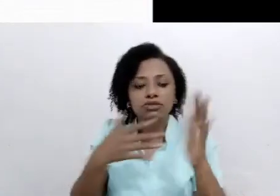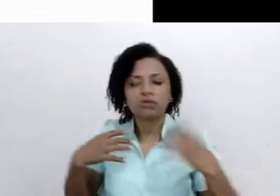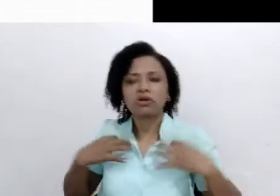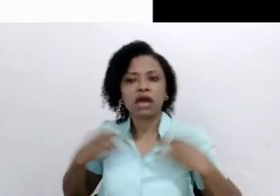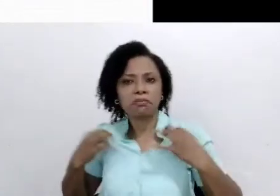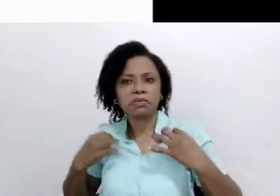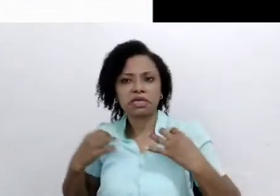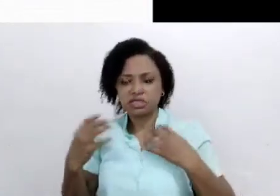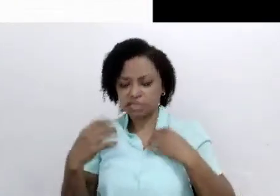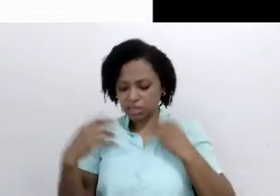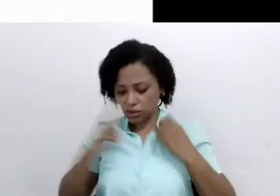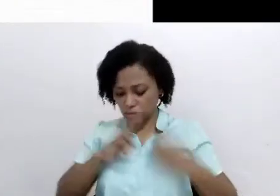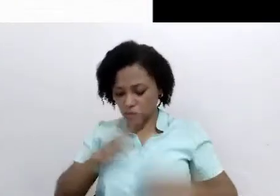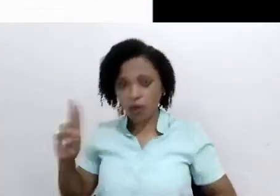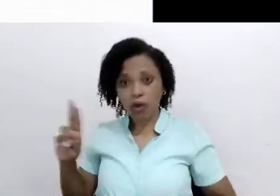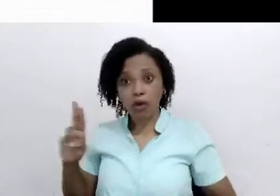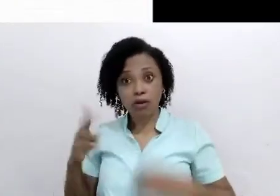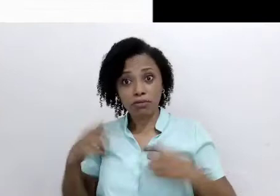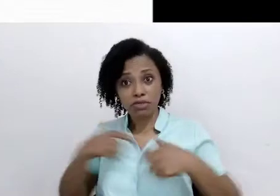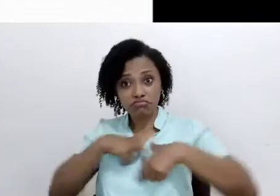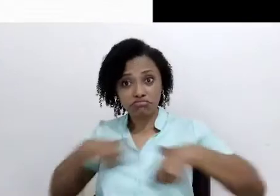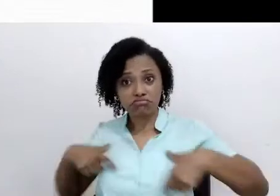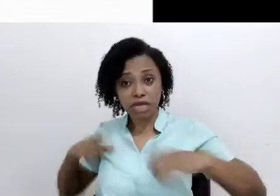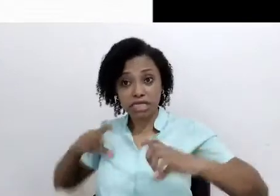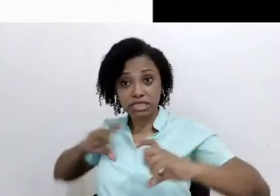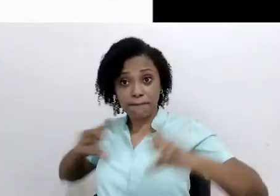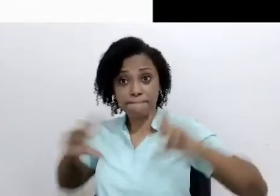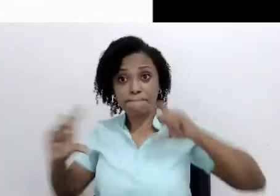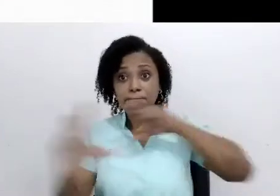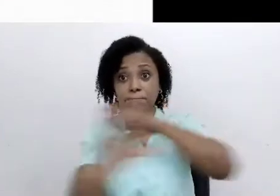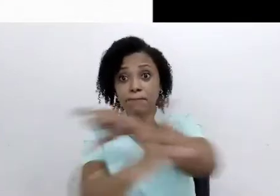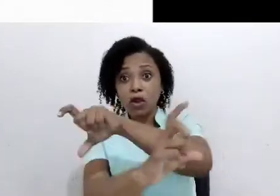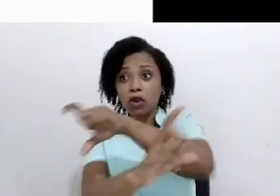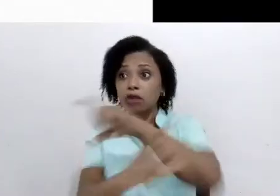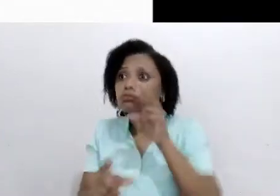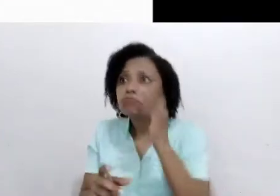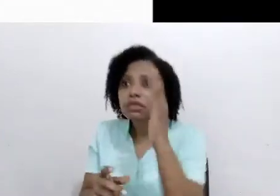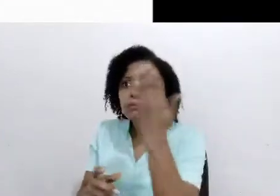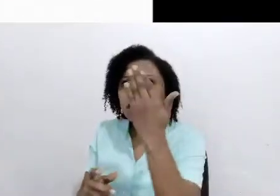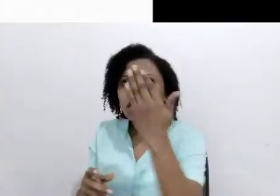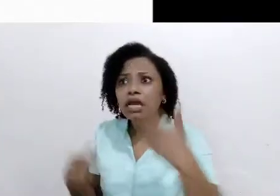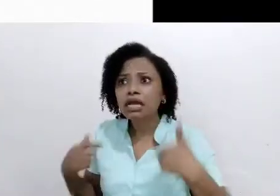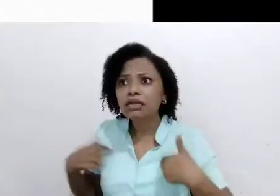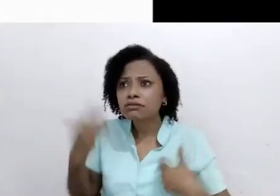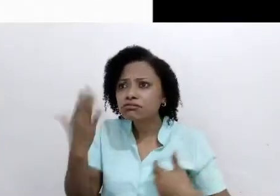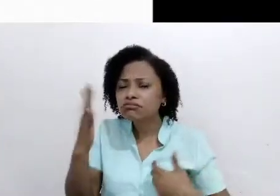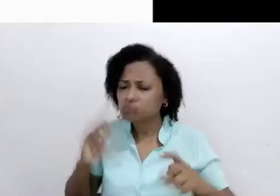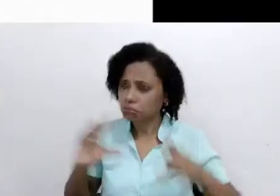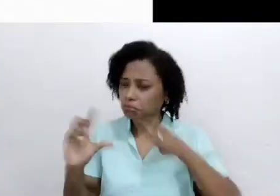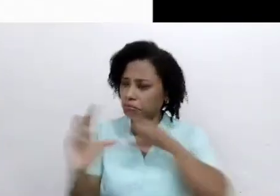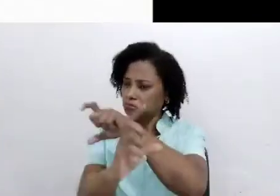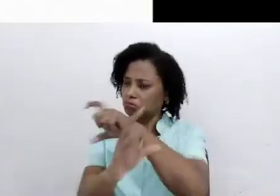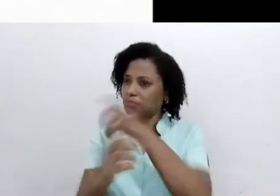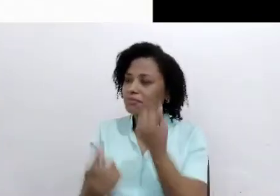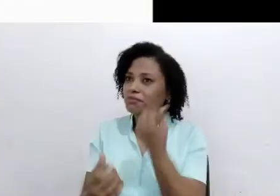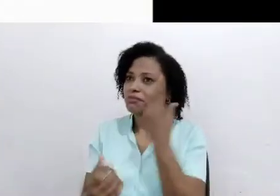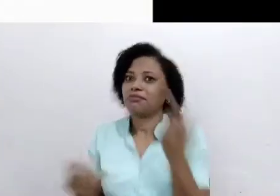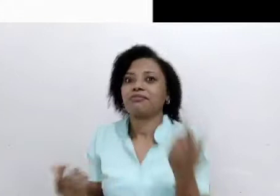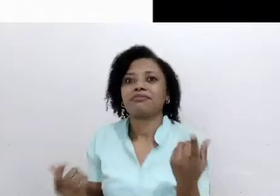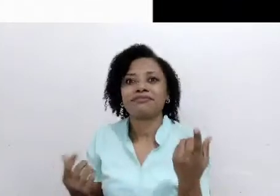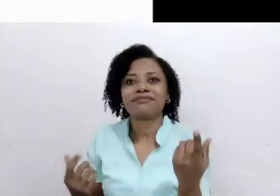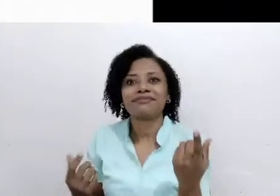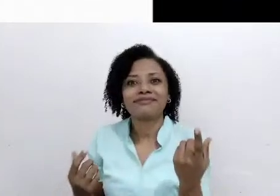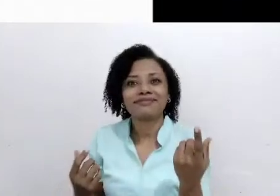camisa ou em um papel e colocar esse texto na frente de um espelho plano, a gente vai ver essa imagem